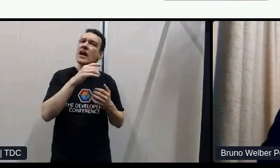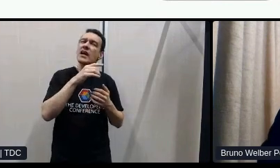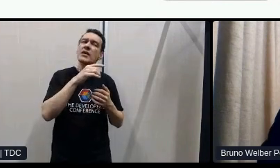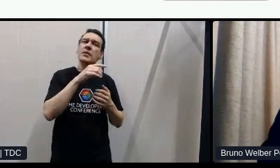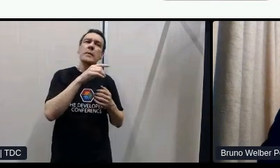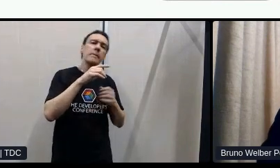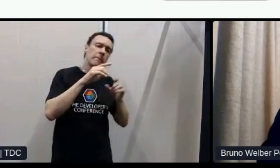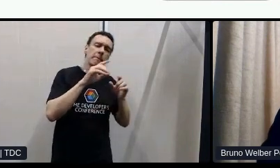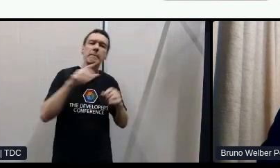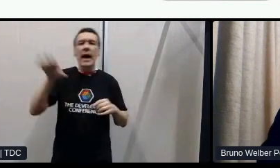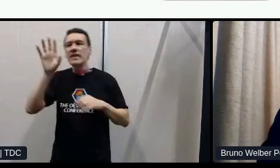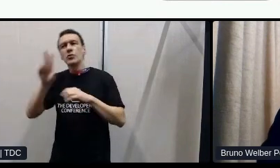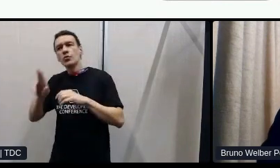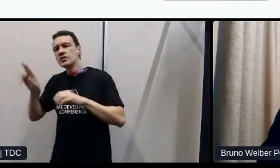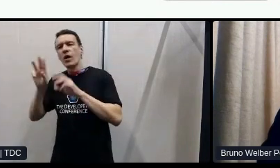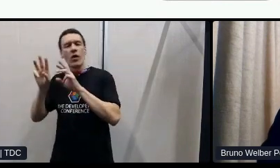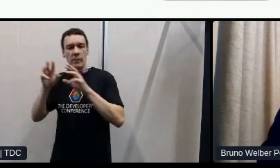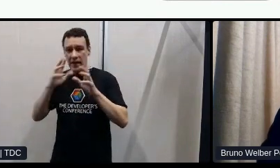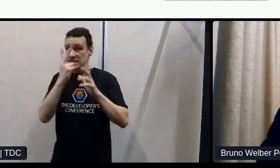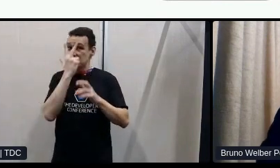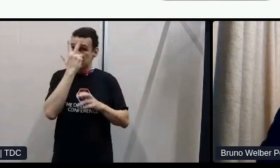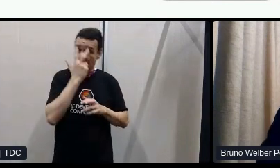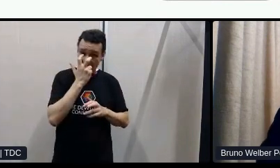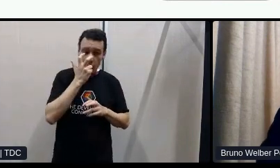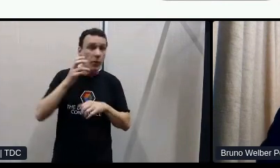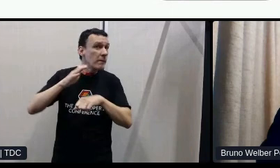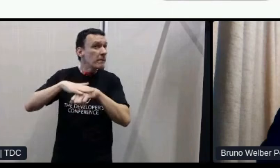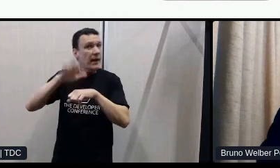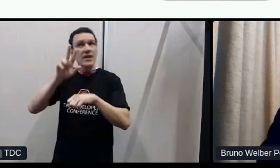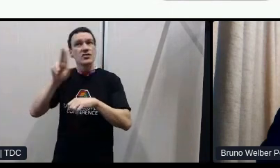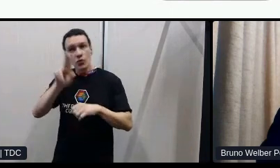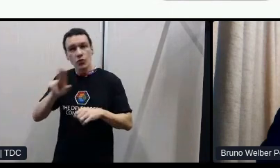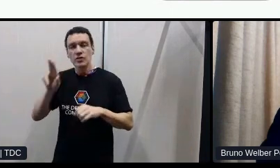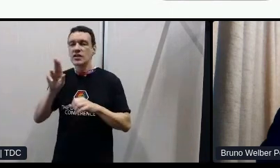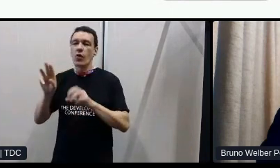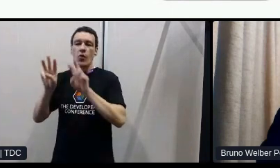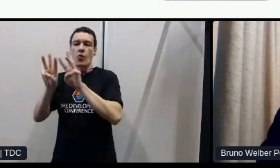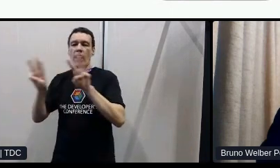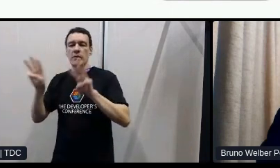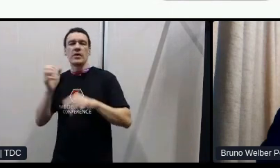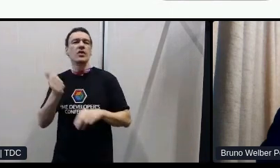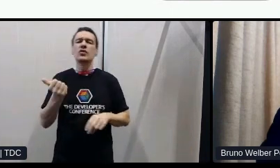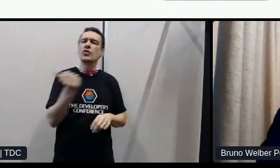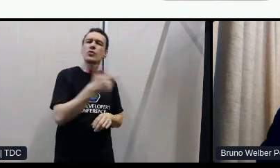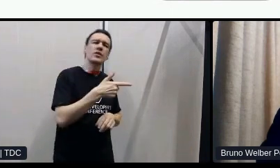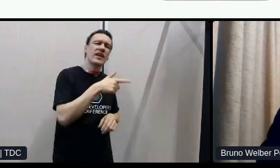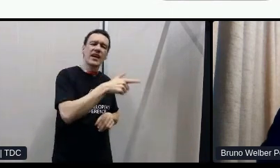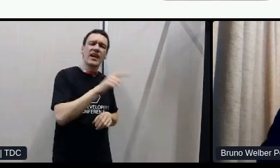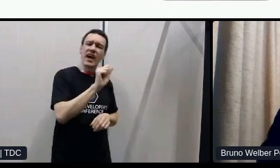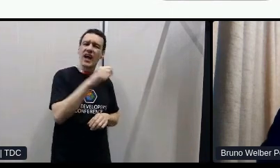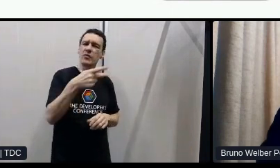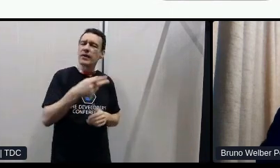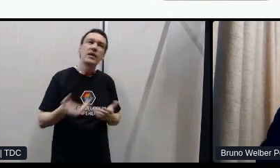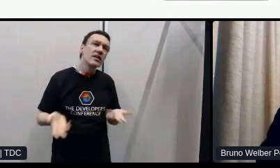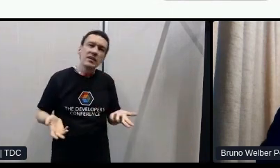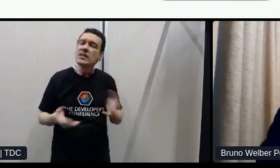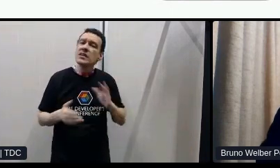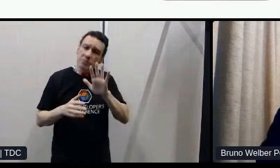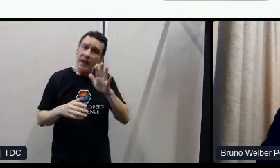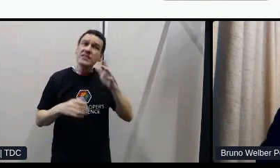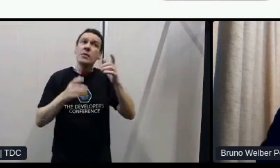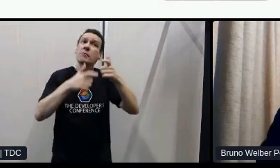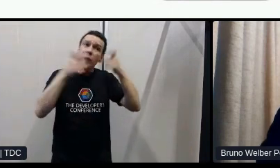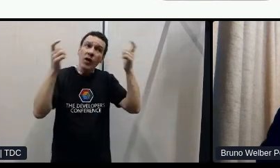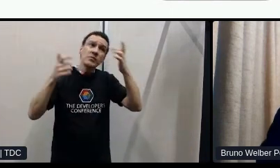pela web do que pelo mobile. Isso significa que ou as aplicações mobile estão mais inacessíveis, ou as